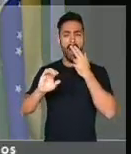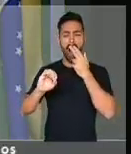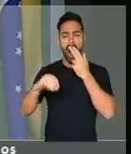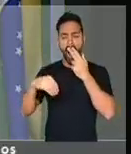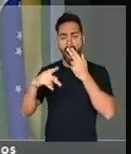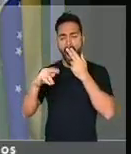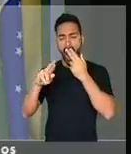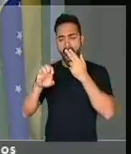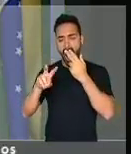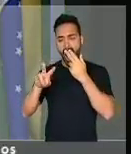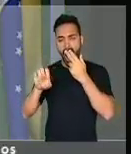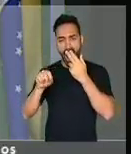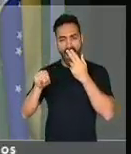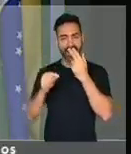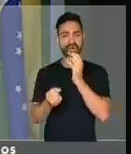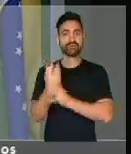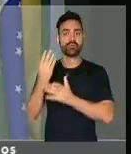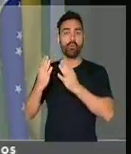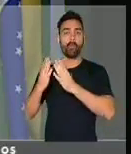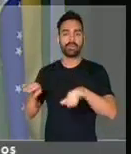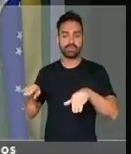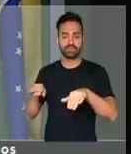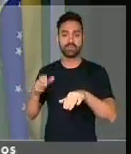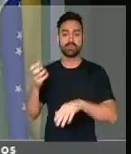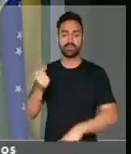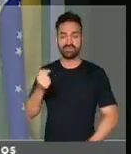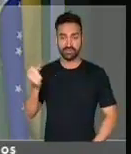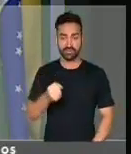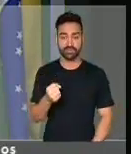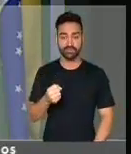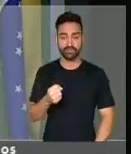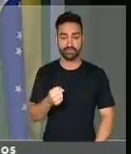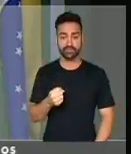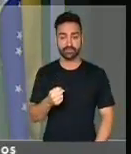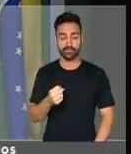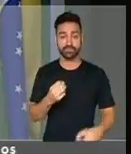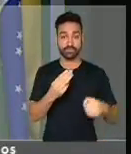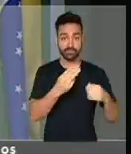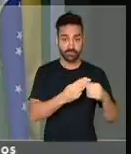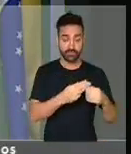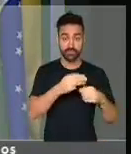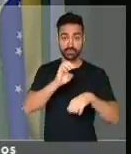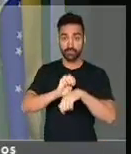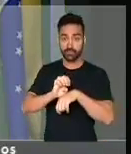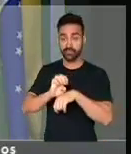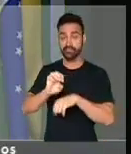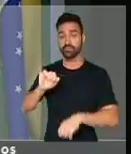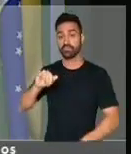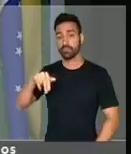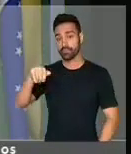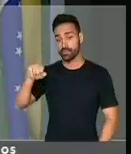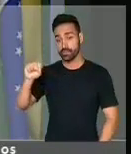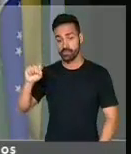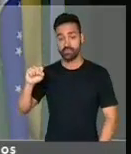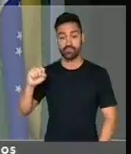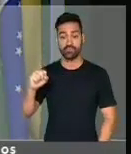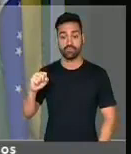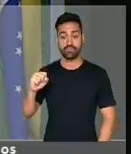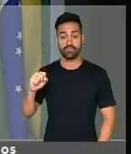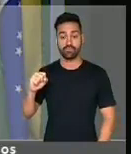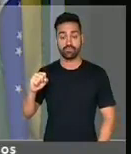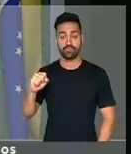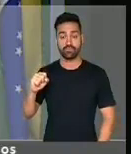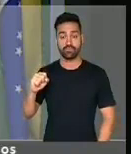Comprev, que criou a compensação previdenciária entre os municípios, Estado e INSS,